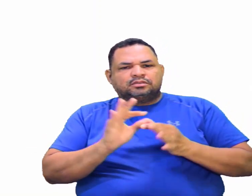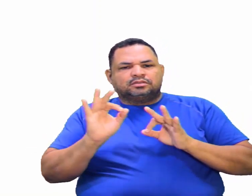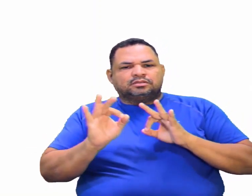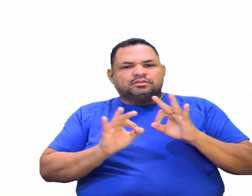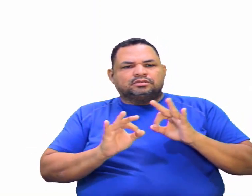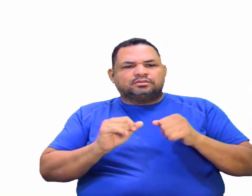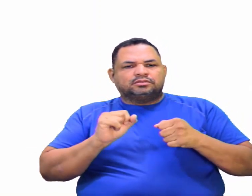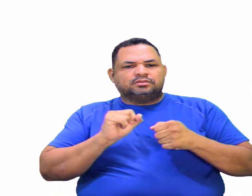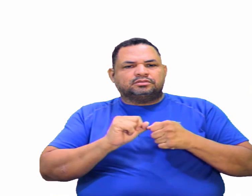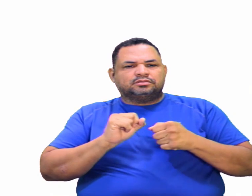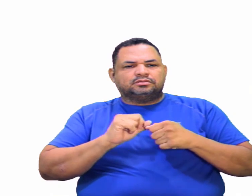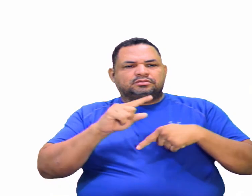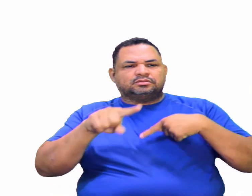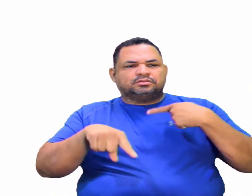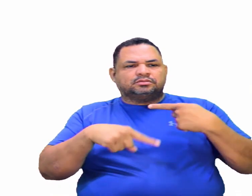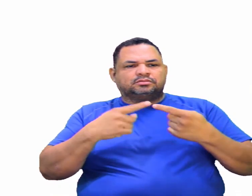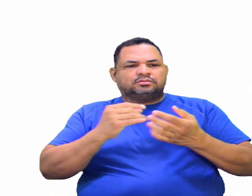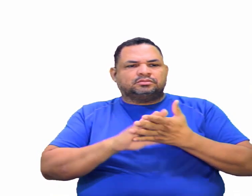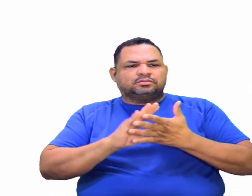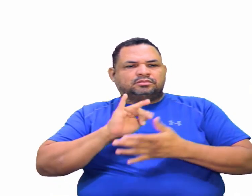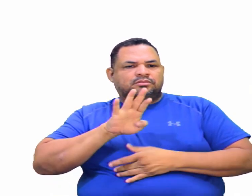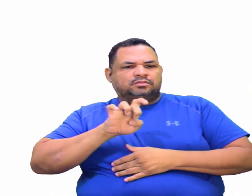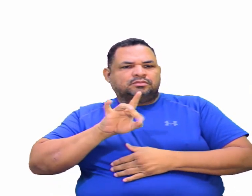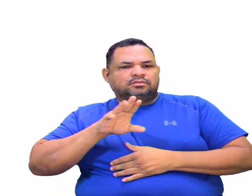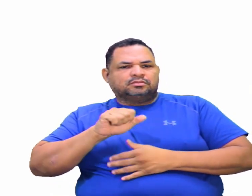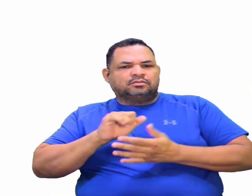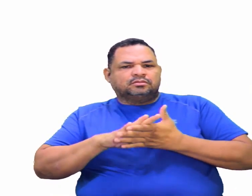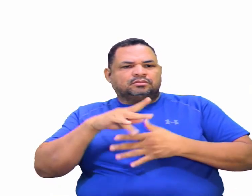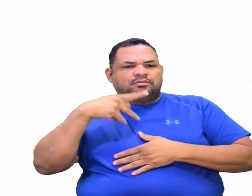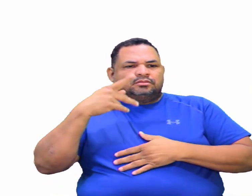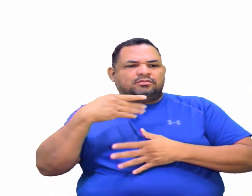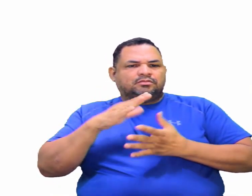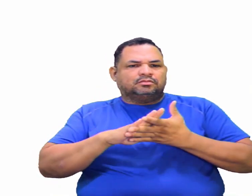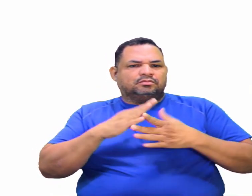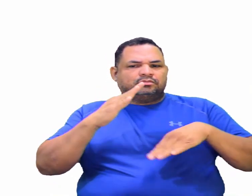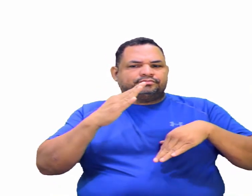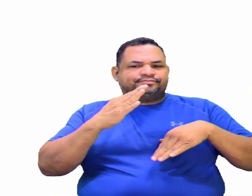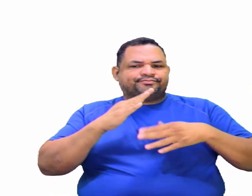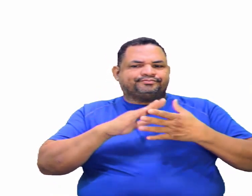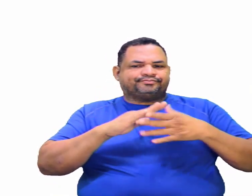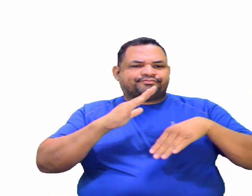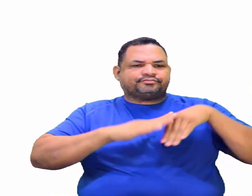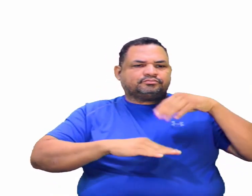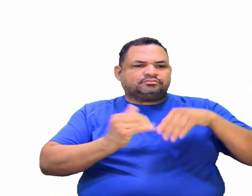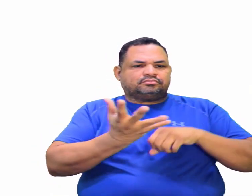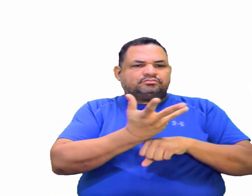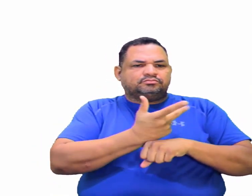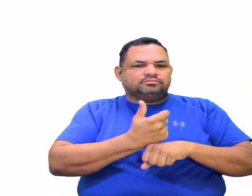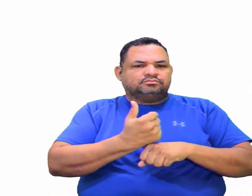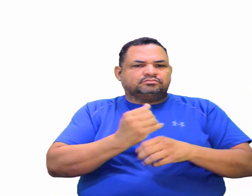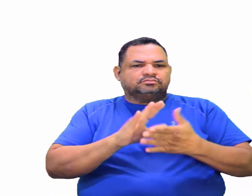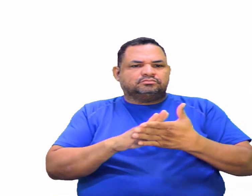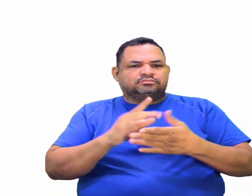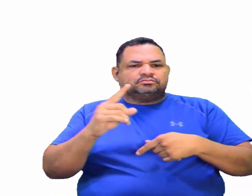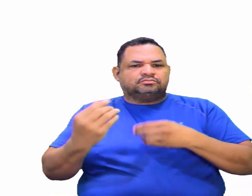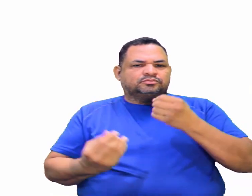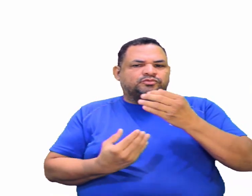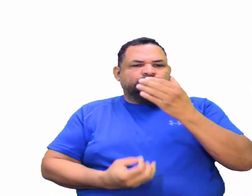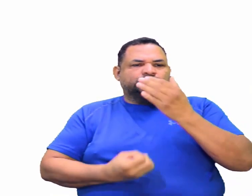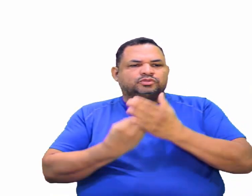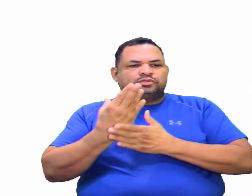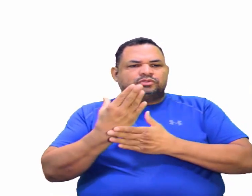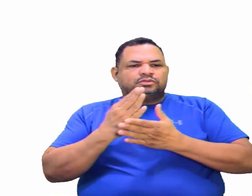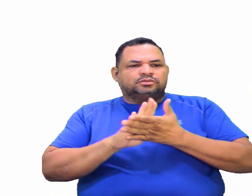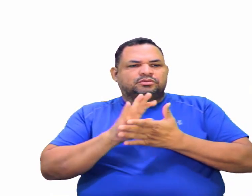então o pós impressionismo refere-se a obras de artistas de vários artistas que vieram depois do